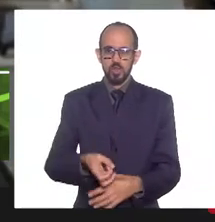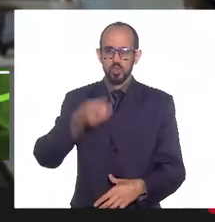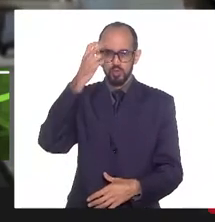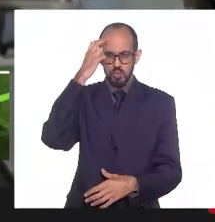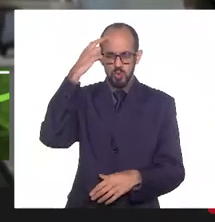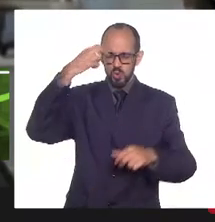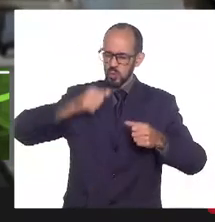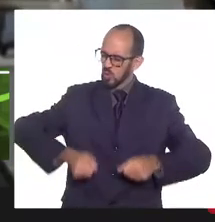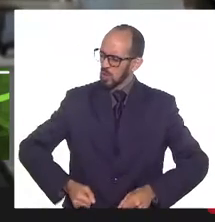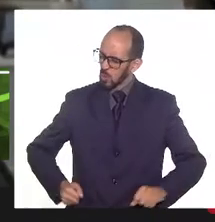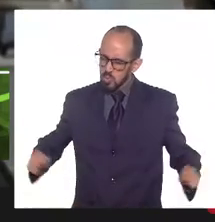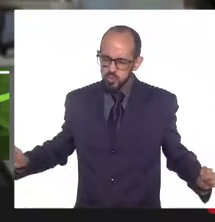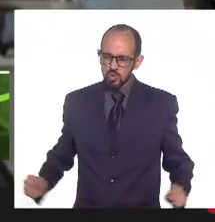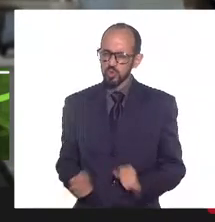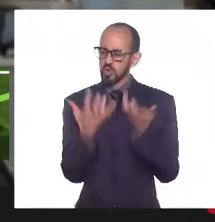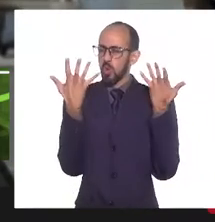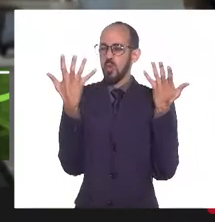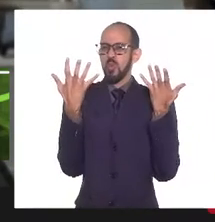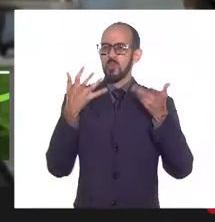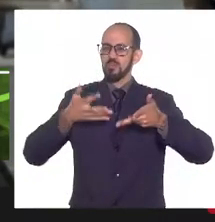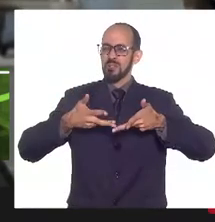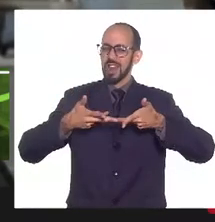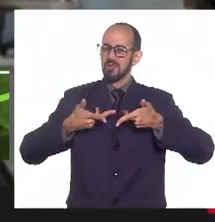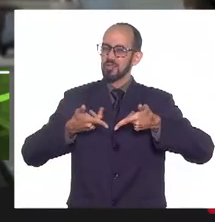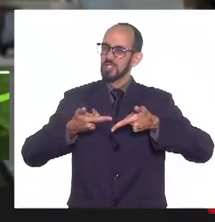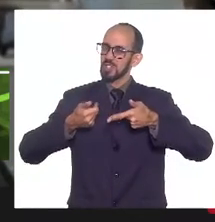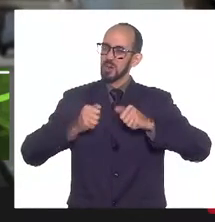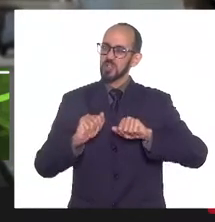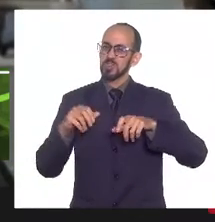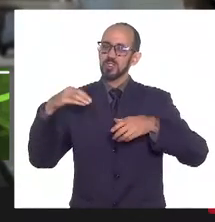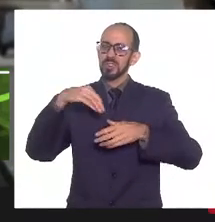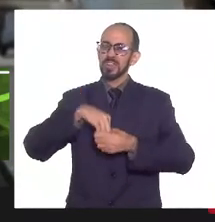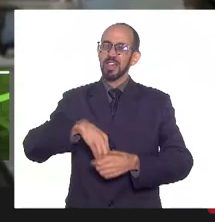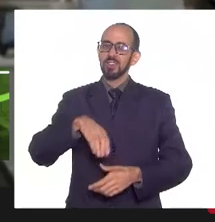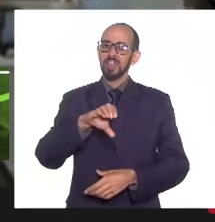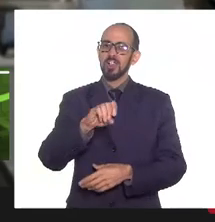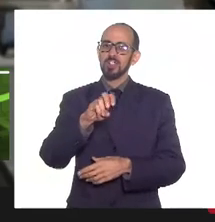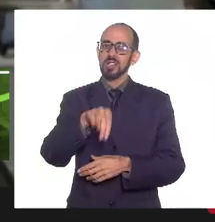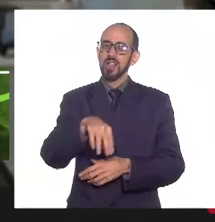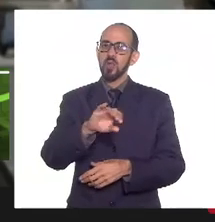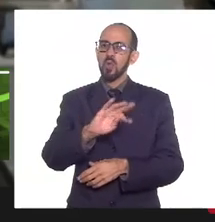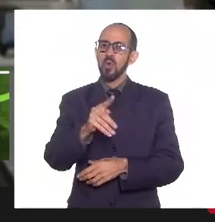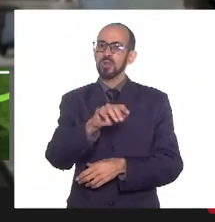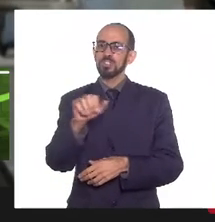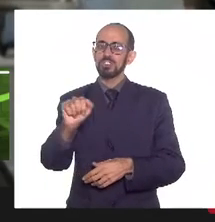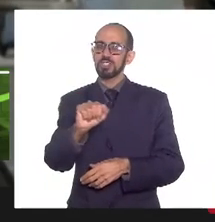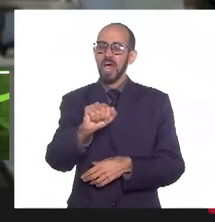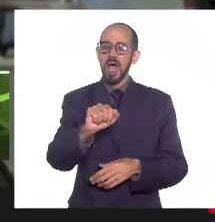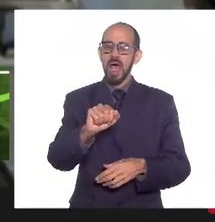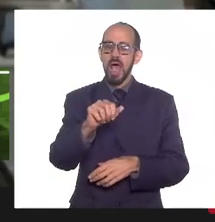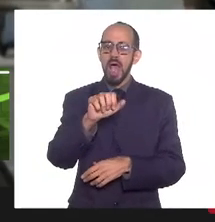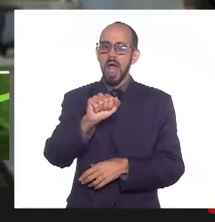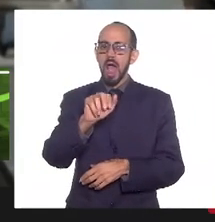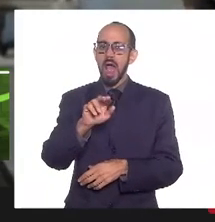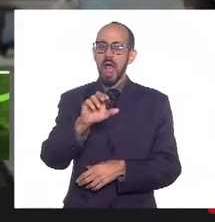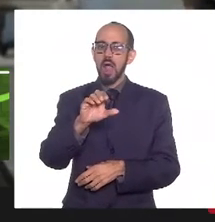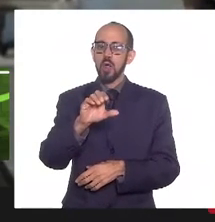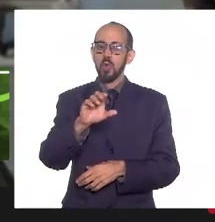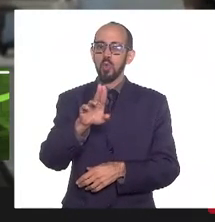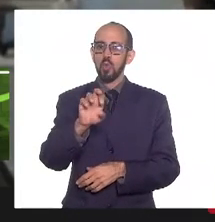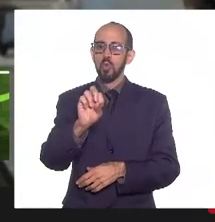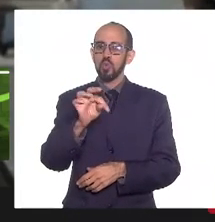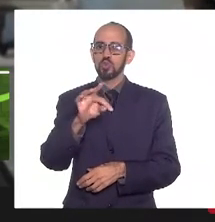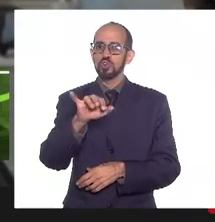espetáculo deputado Valdeck na nossa concha acústica Marielle Franco presencialmente onde possamos nos abraçar